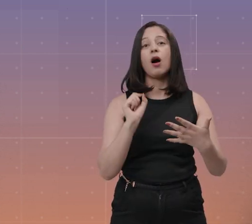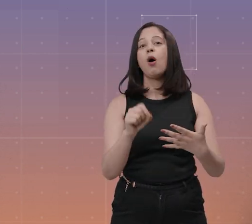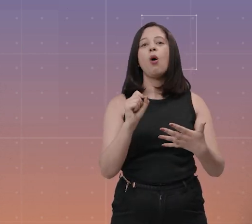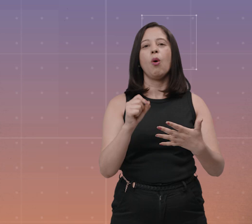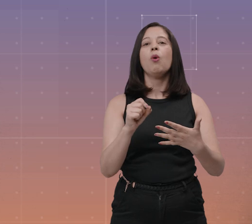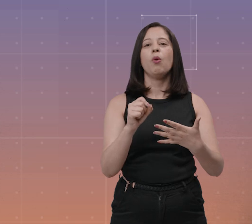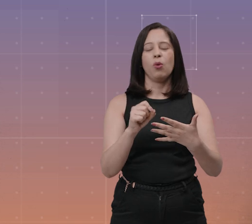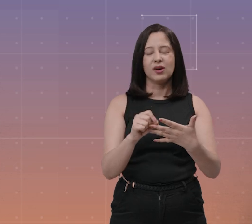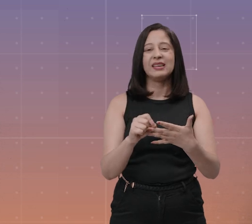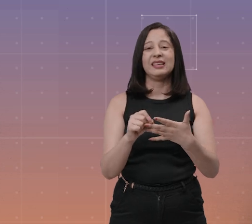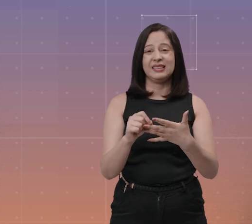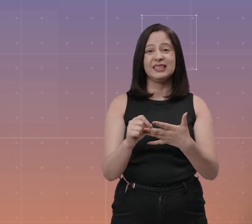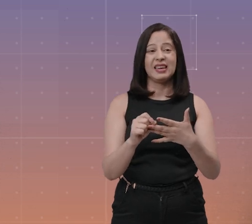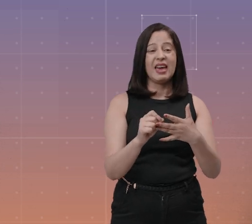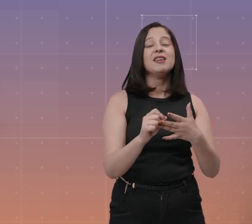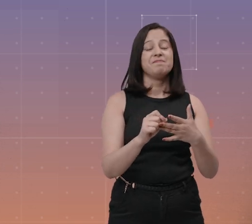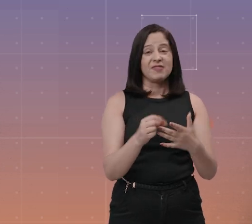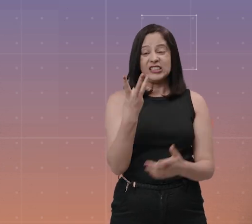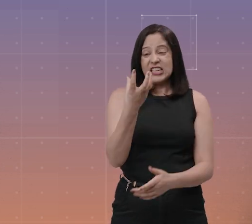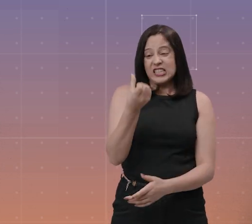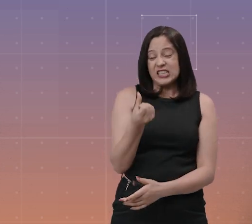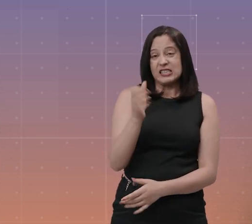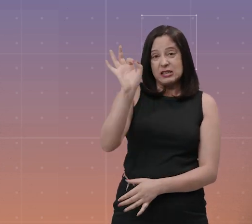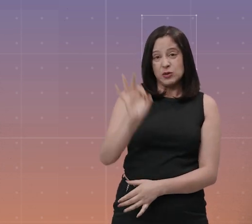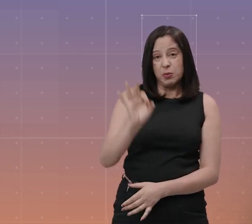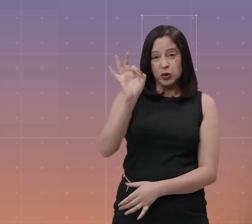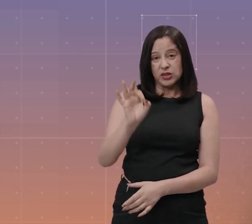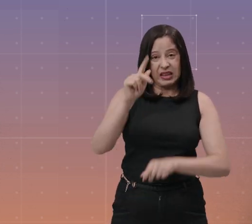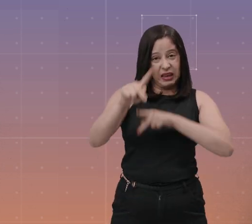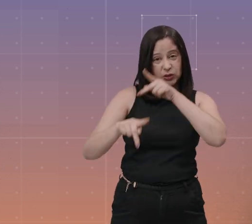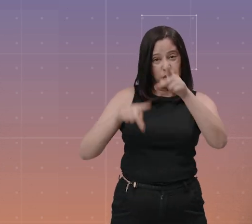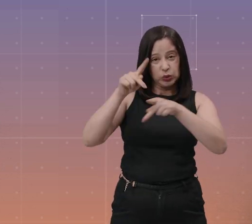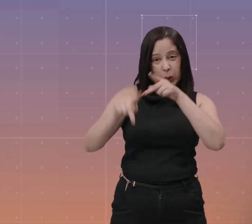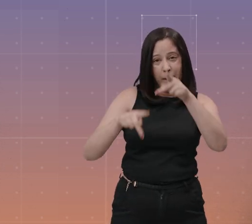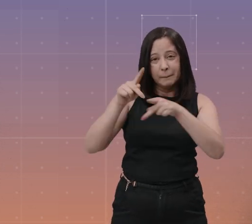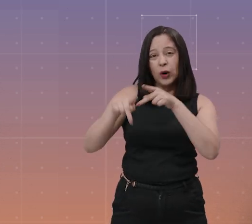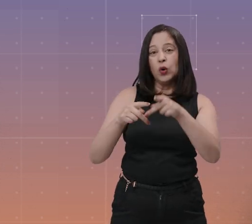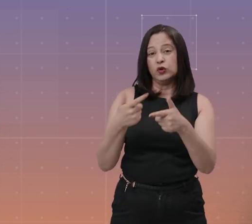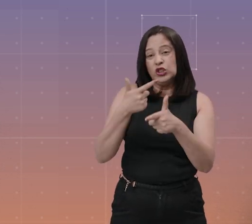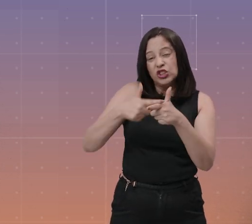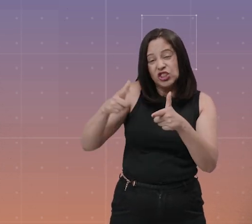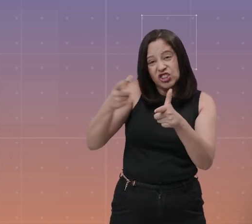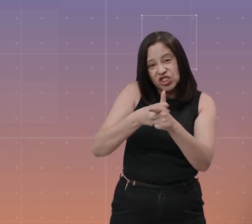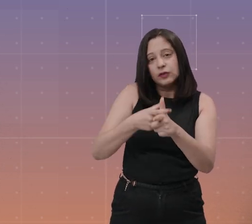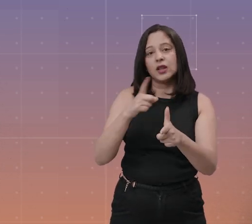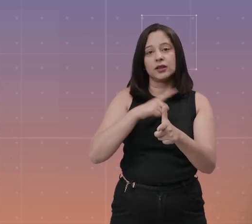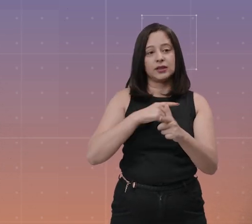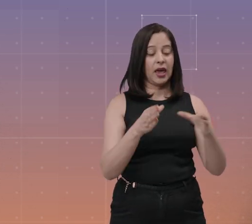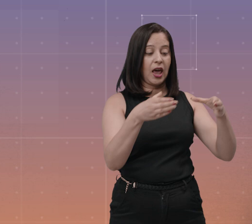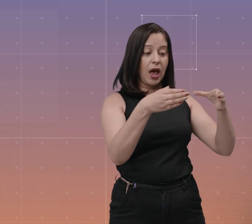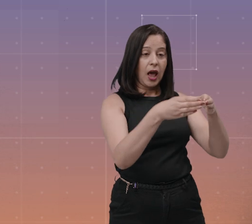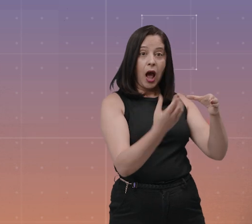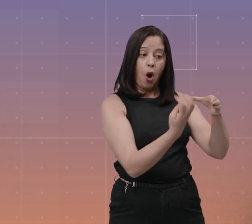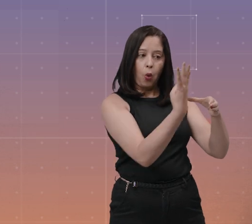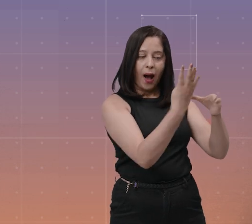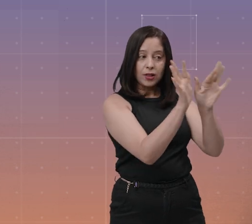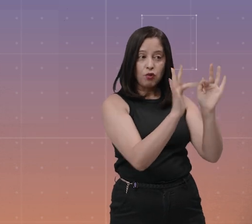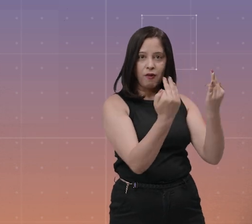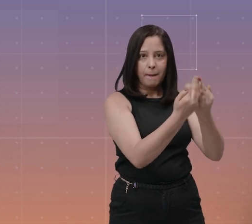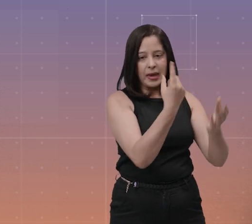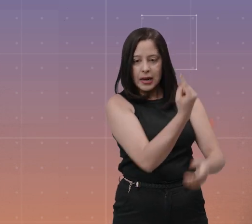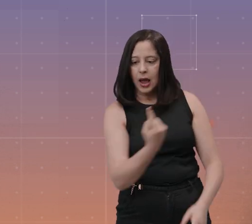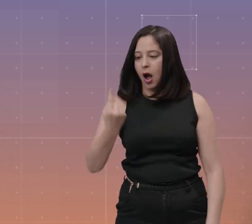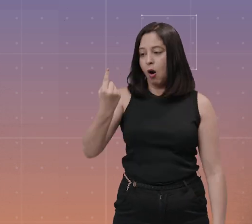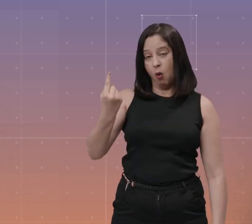apontou que essa conta compromete as finanças de 36% da população. De acordo com o levantamento, 1 a